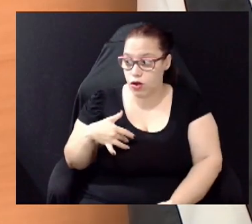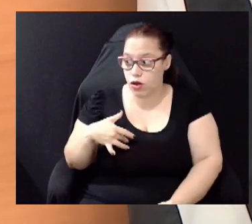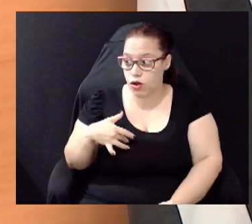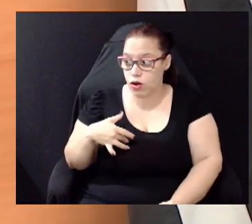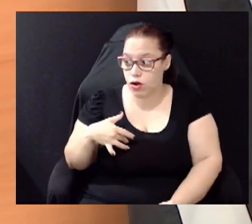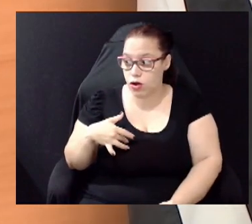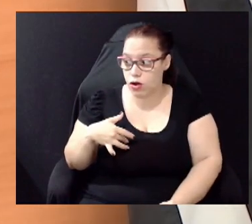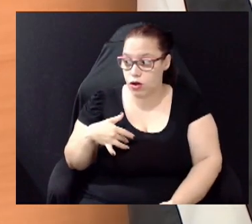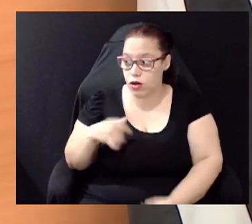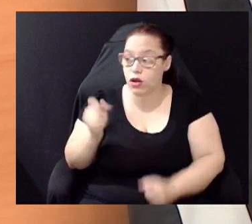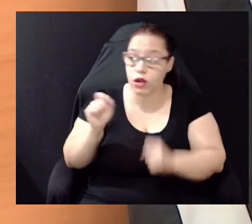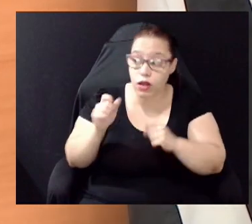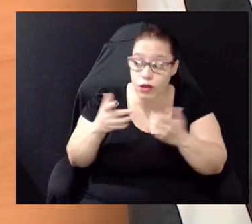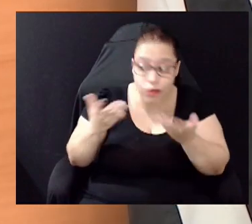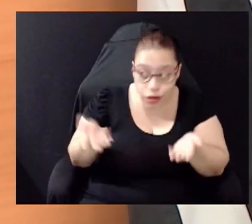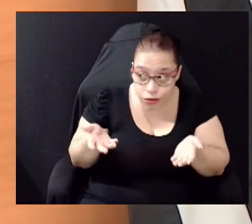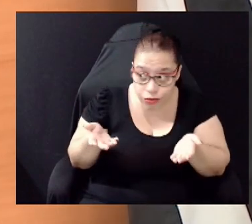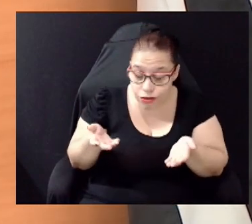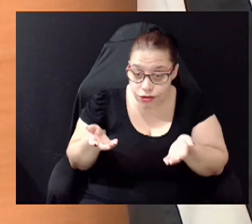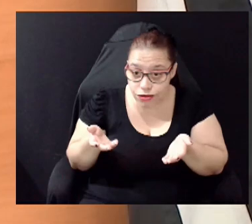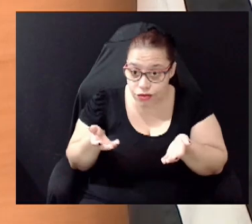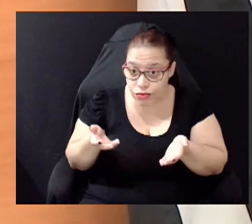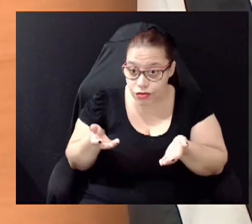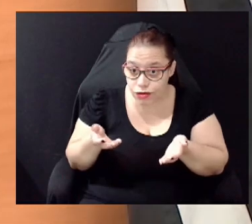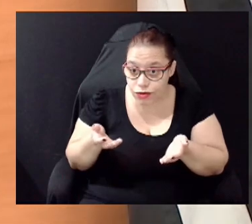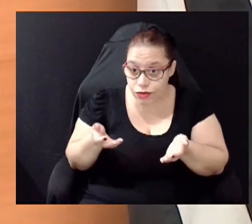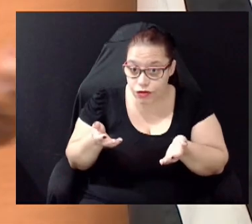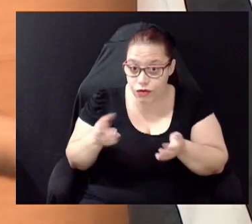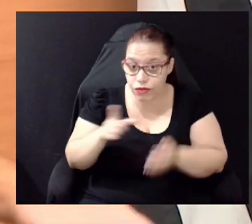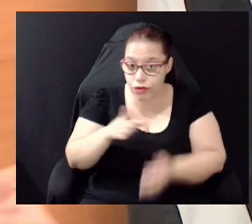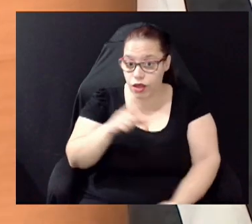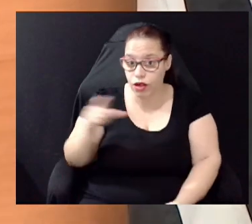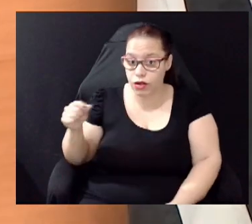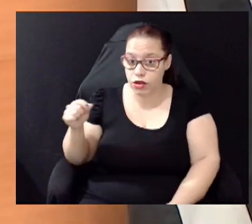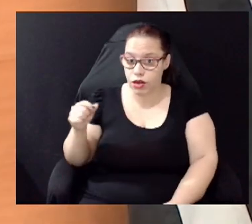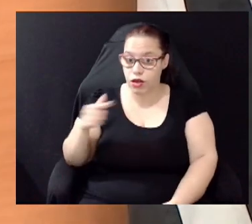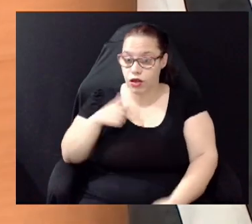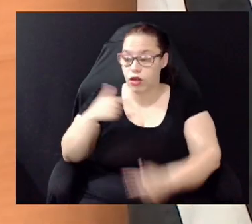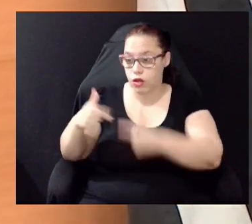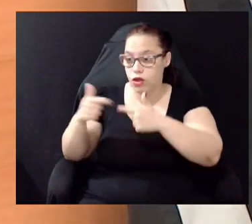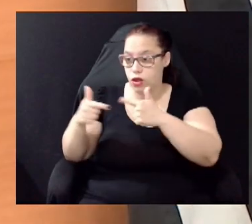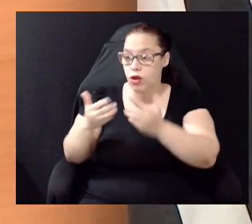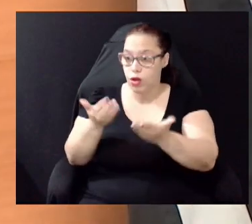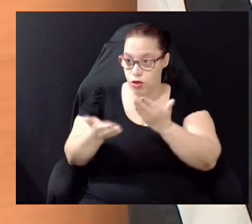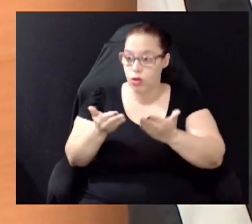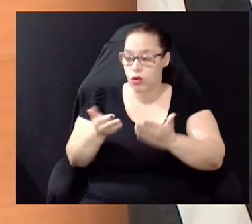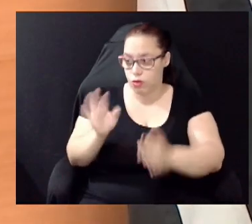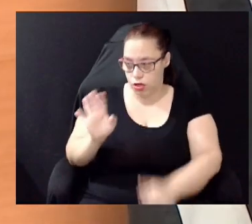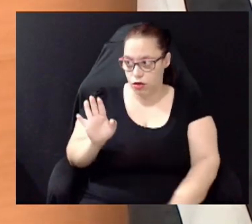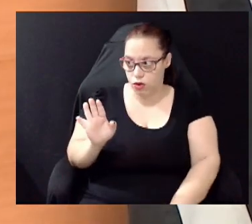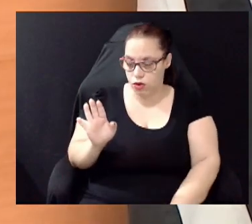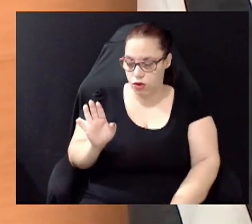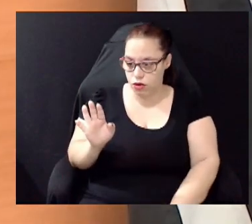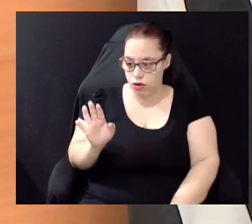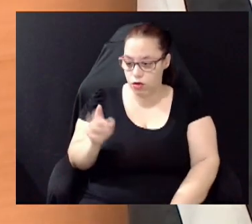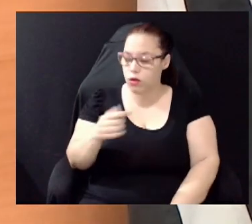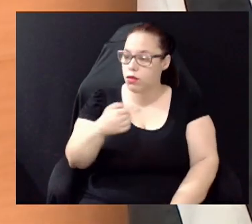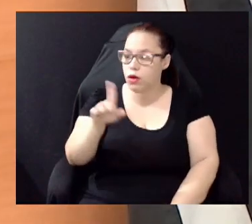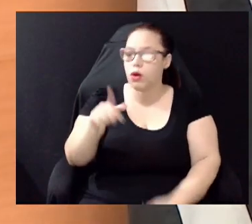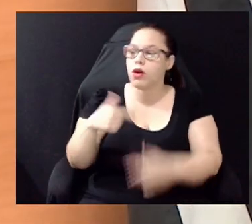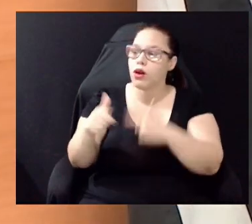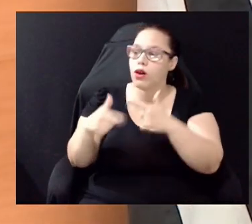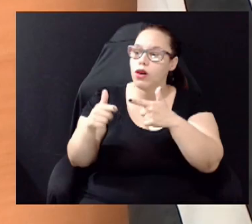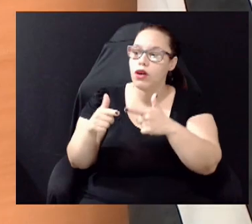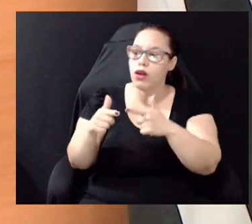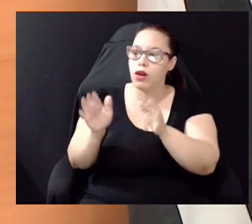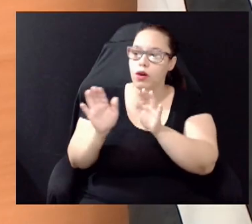virou? Eu saio de um trabalho e vou para outro. Não é o meu caso, estou comparando a mim, tá? Vou para outro trabalho. Então, eu deixo de trabalhar